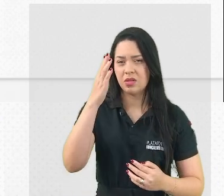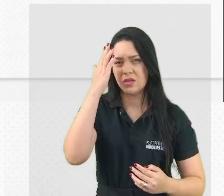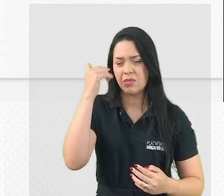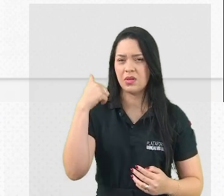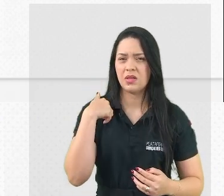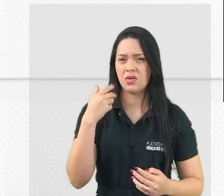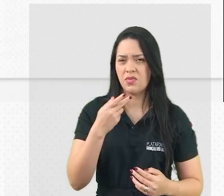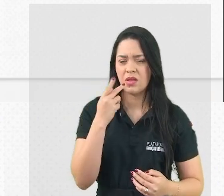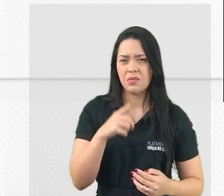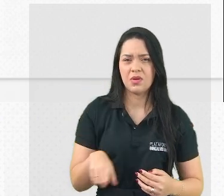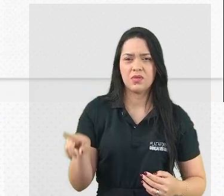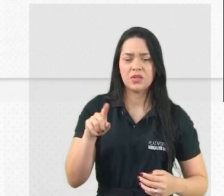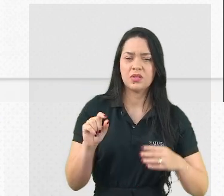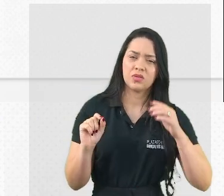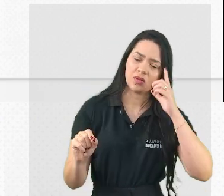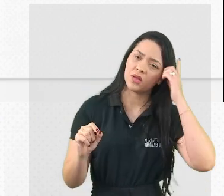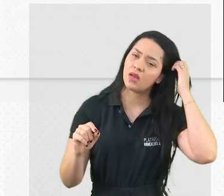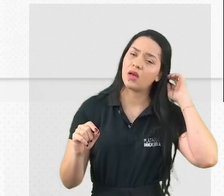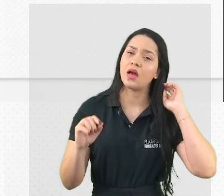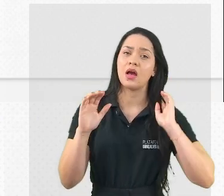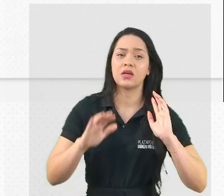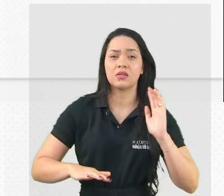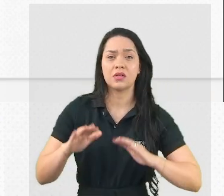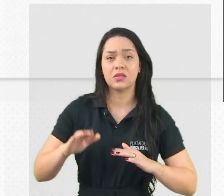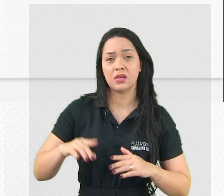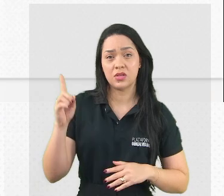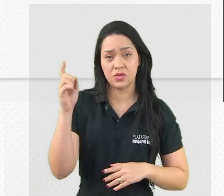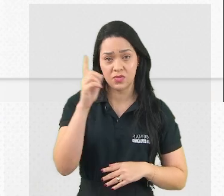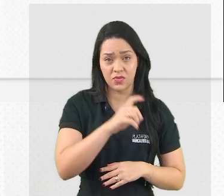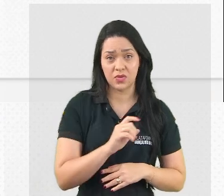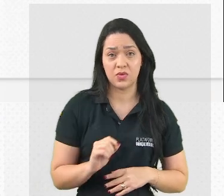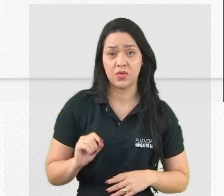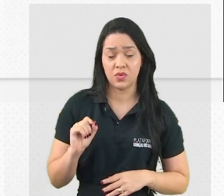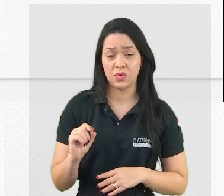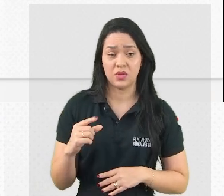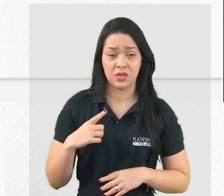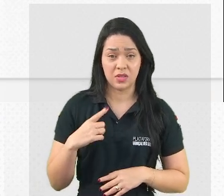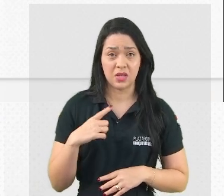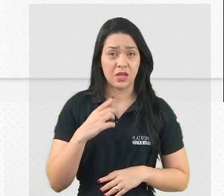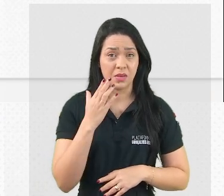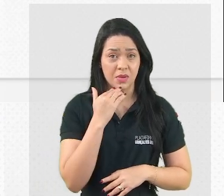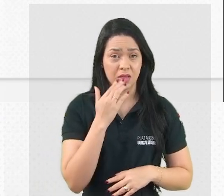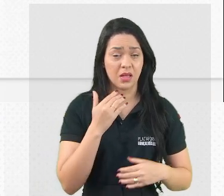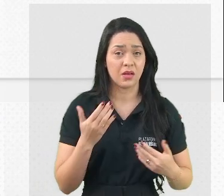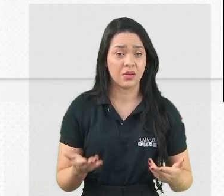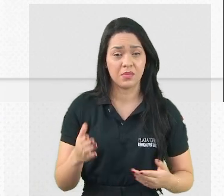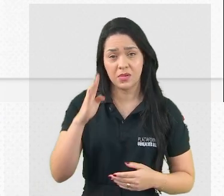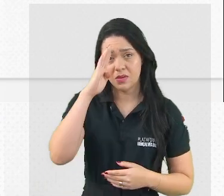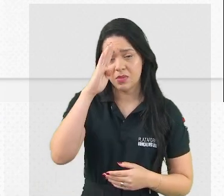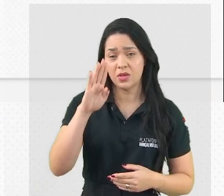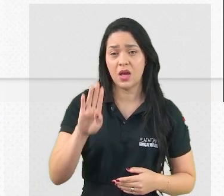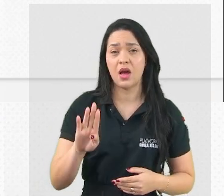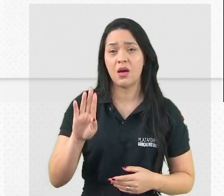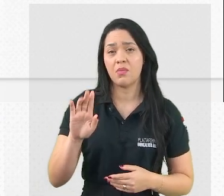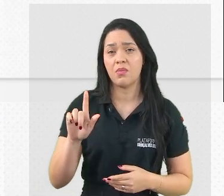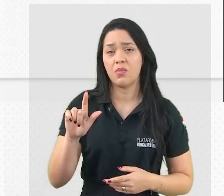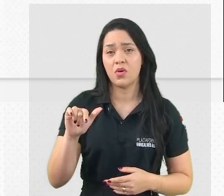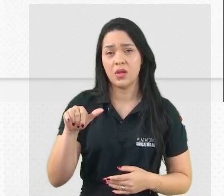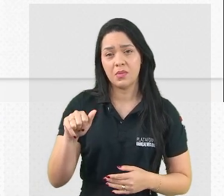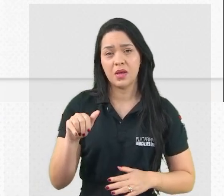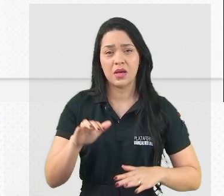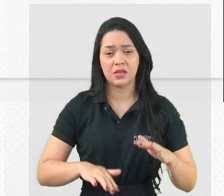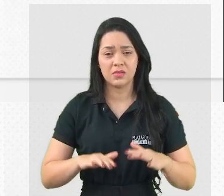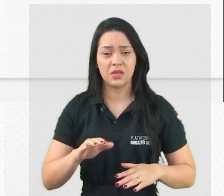início da aula para vocês que às vezes é difícil de diagnosticar um distúrbio alimentar, principalmente a bulimia, às vezes